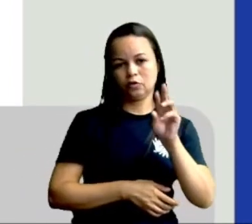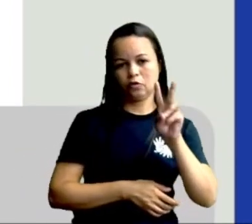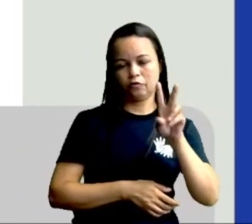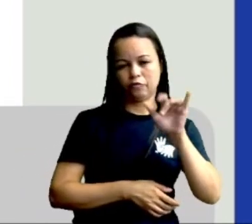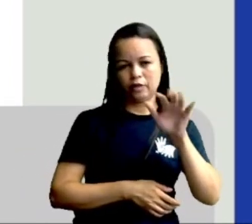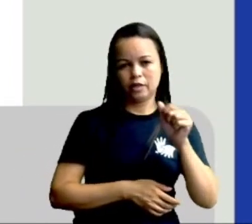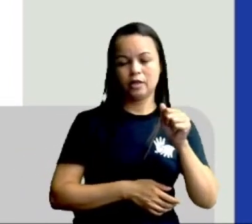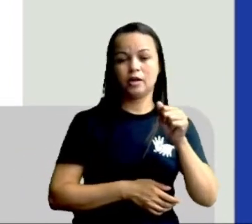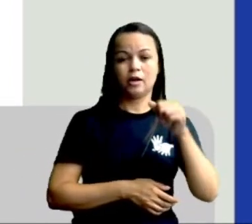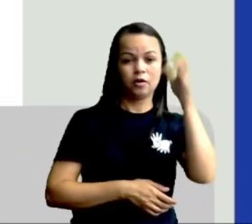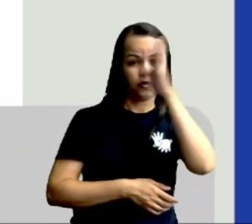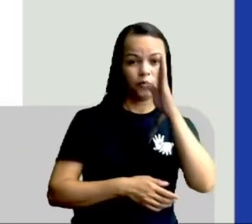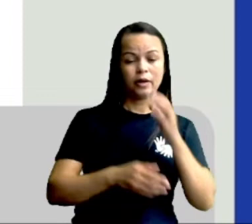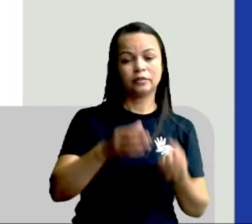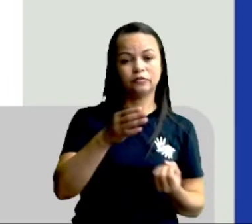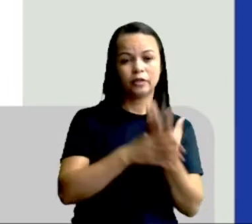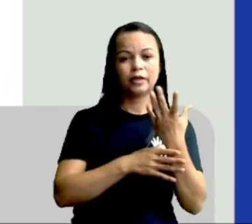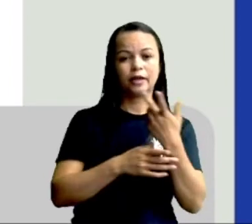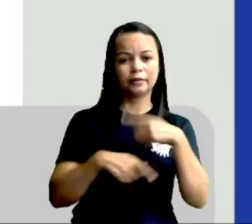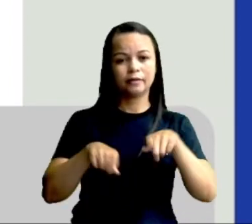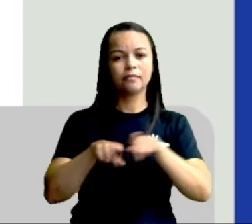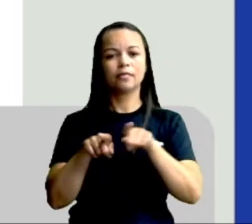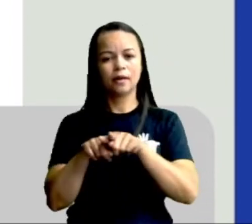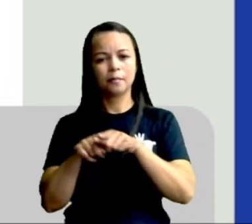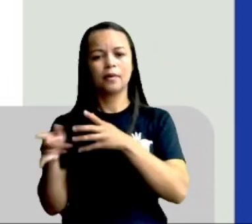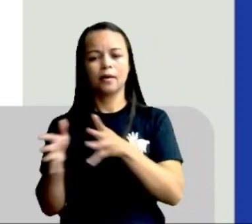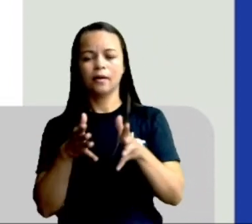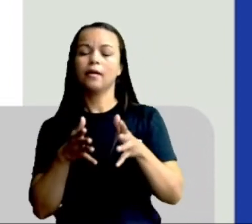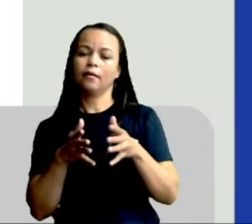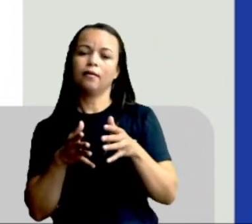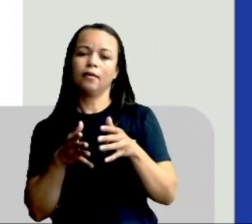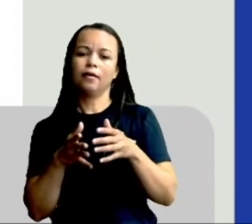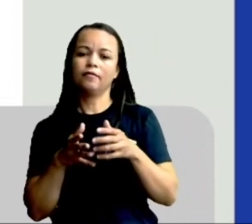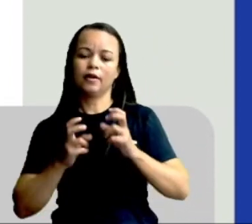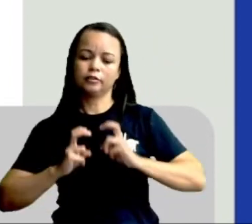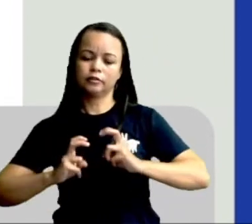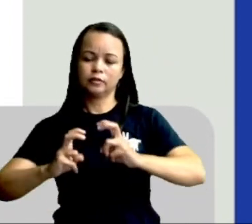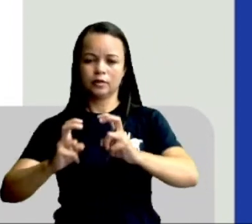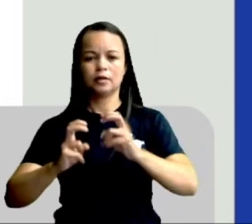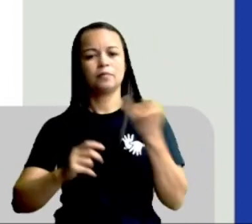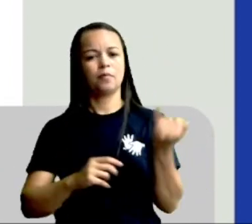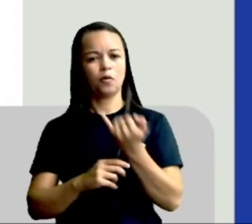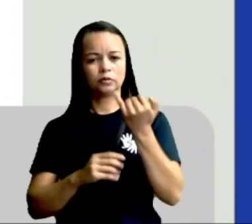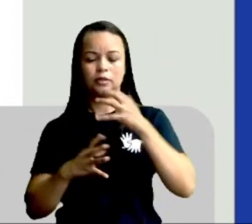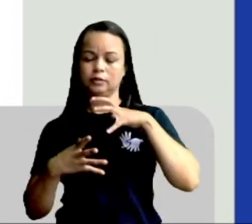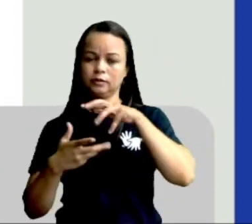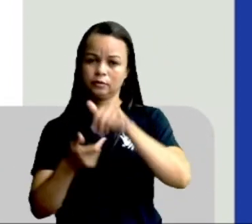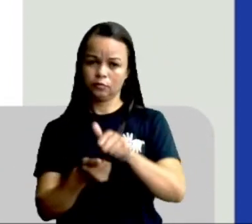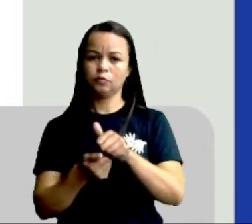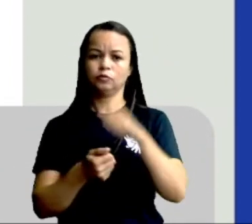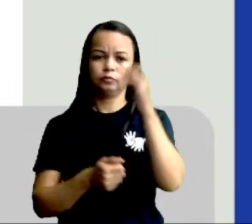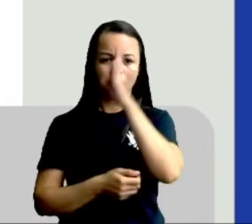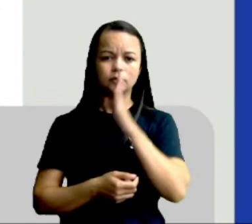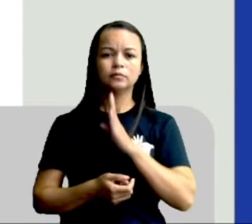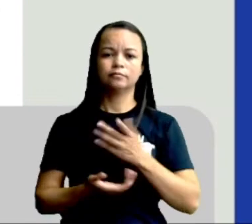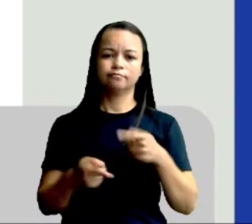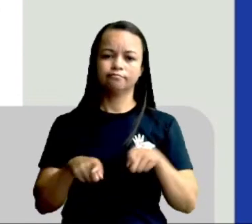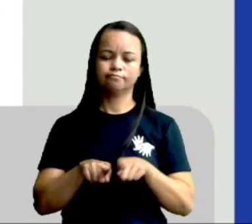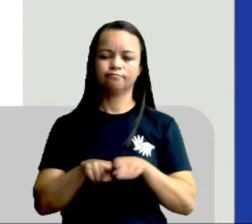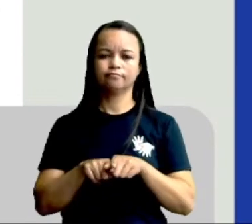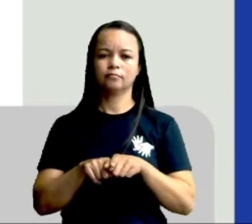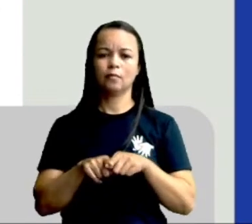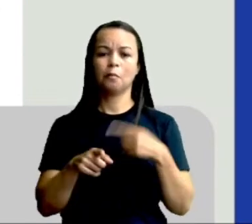criadas várias linhas férreas, que tem bastante importância no nosso Brasil e no mundo também, porque eles tinham